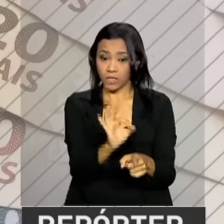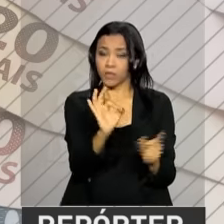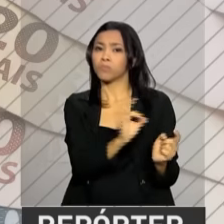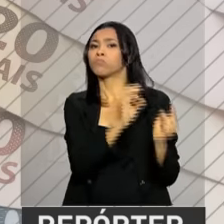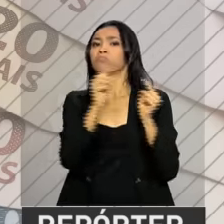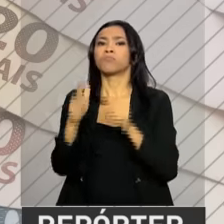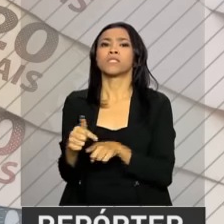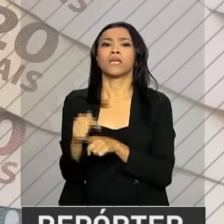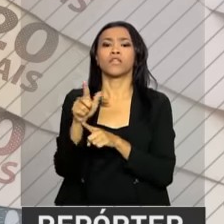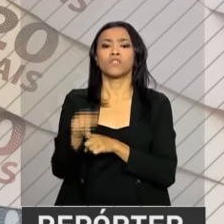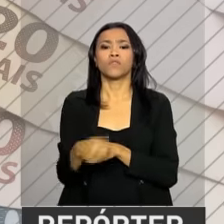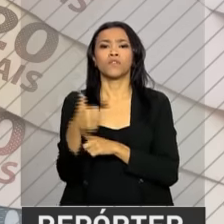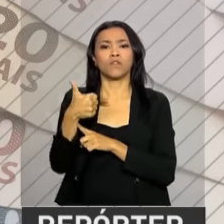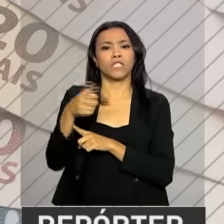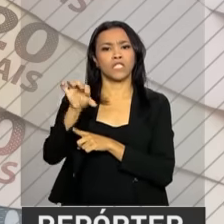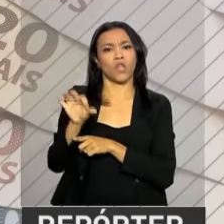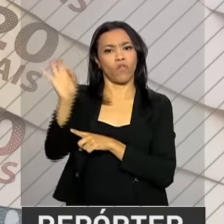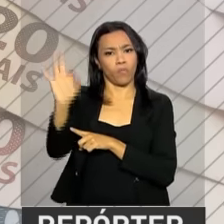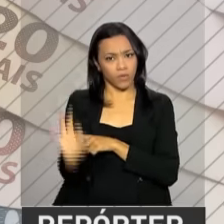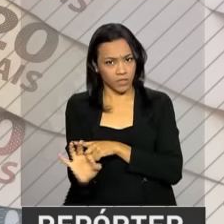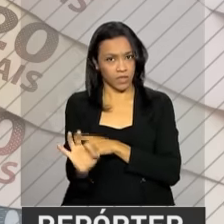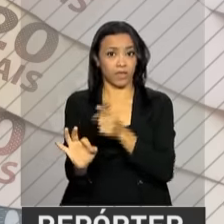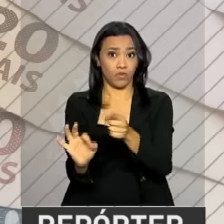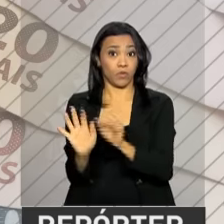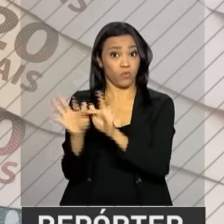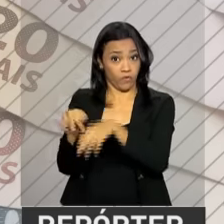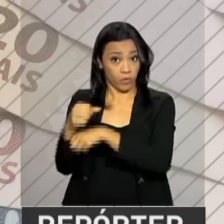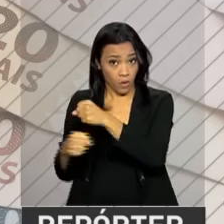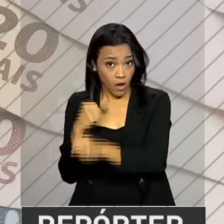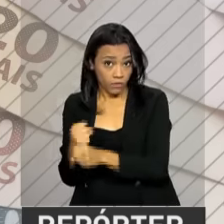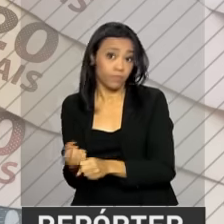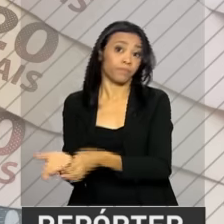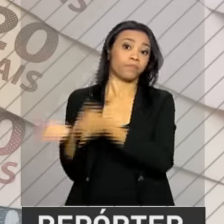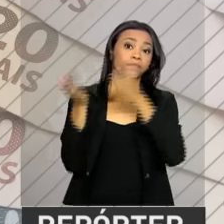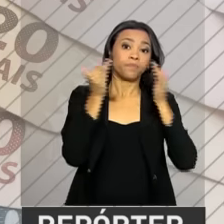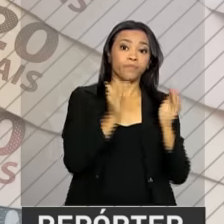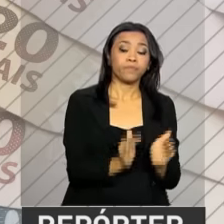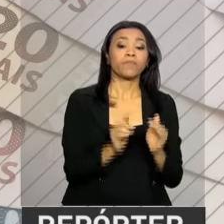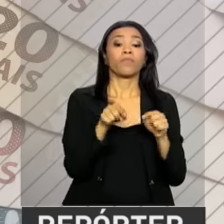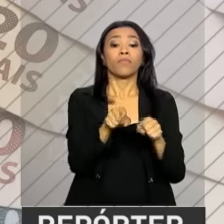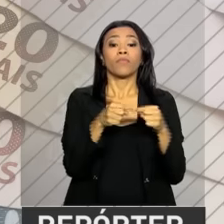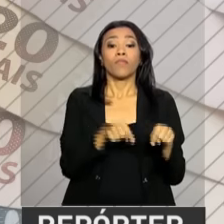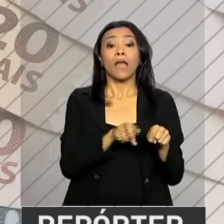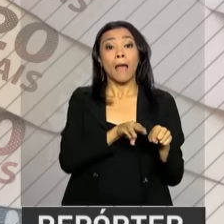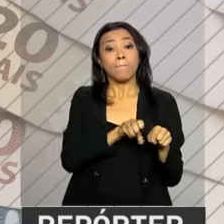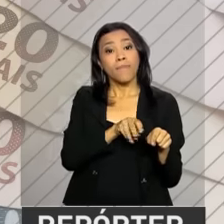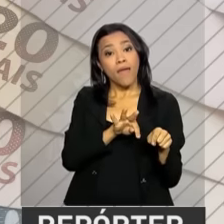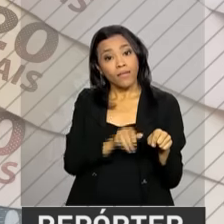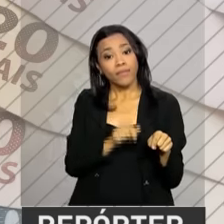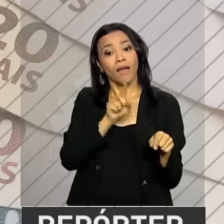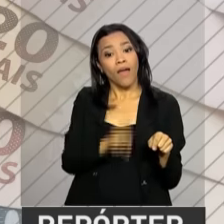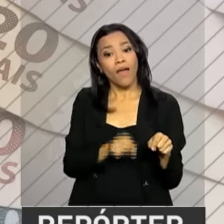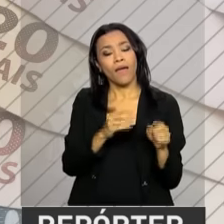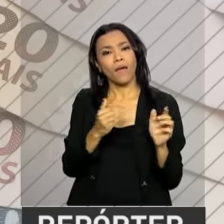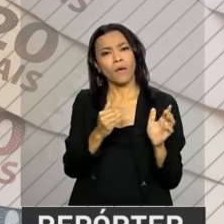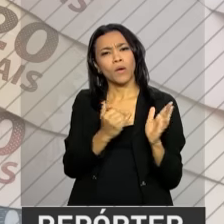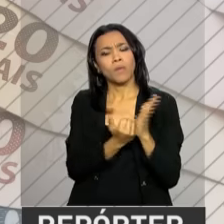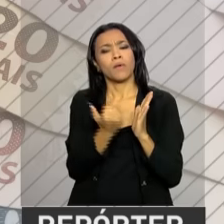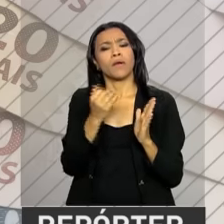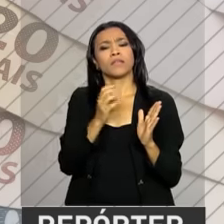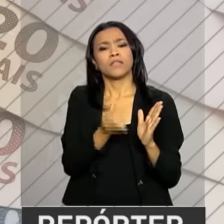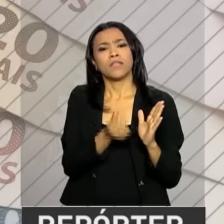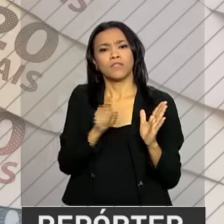para 7,19 no fim do ano o índice é maior do que o teto da Meta que é de